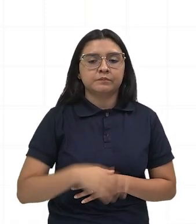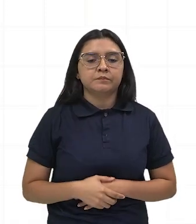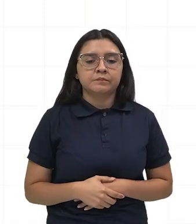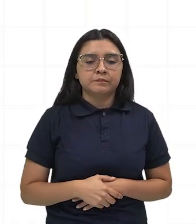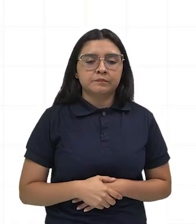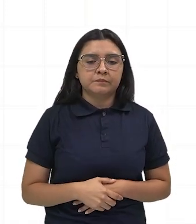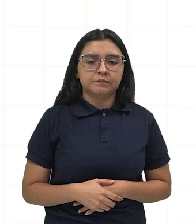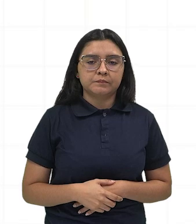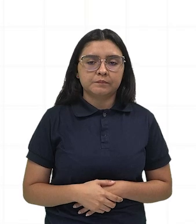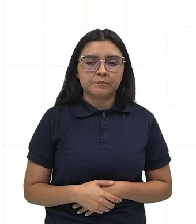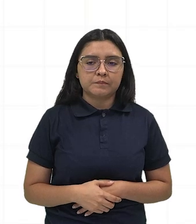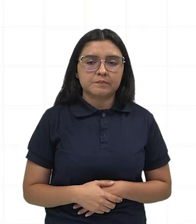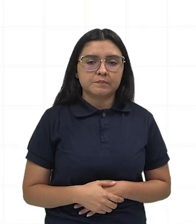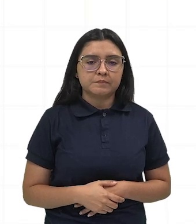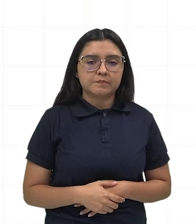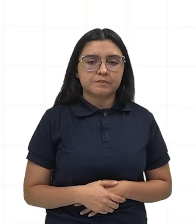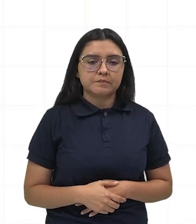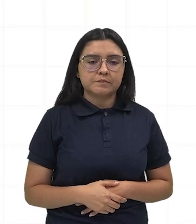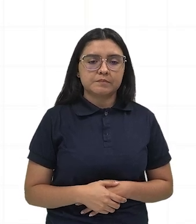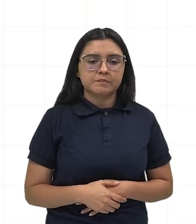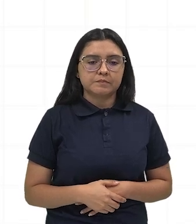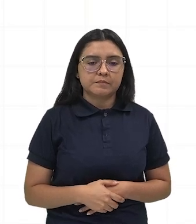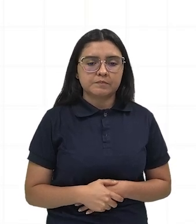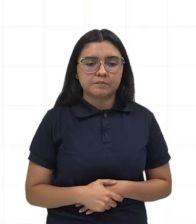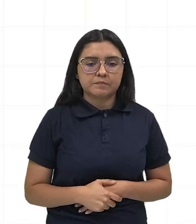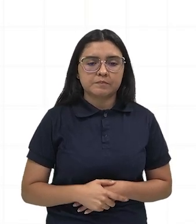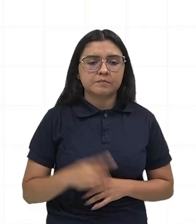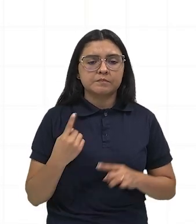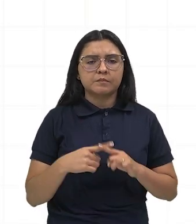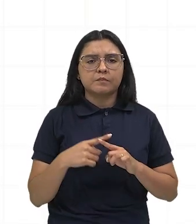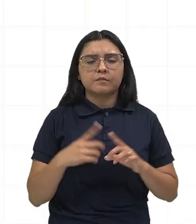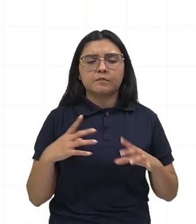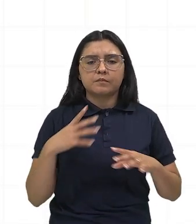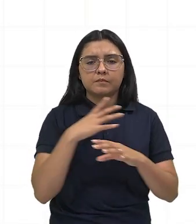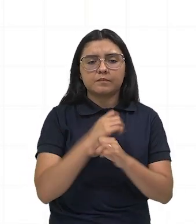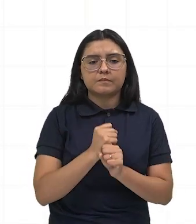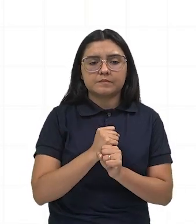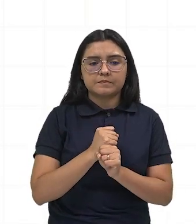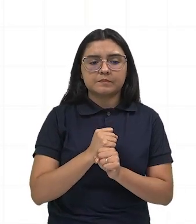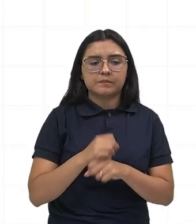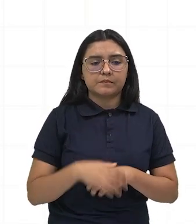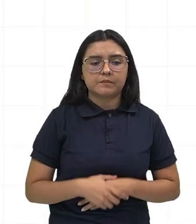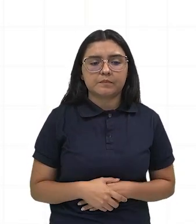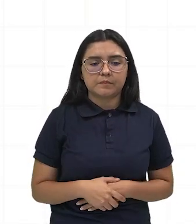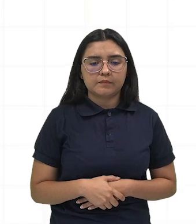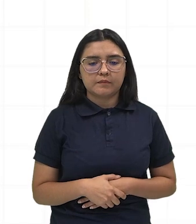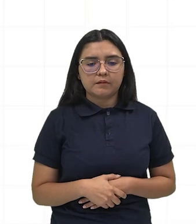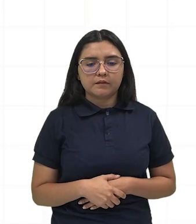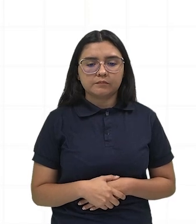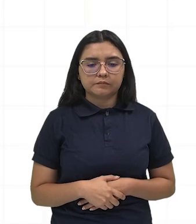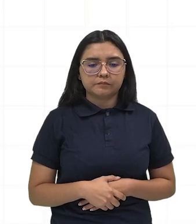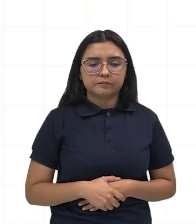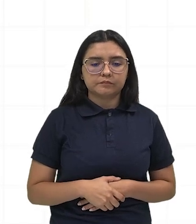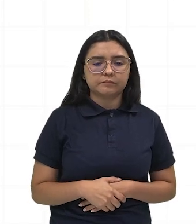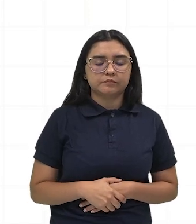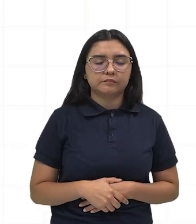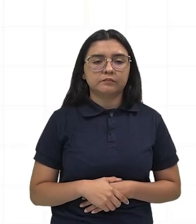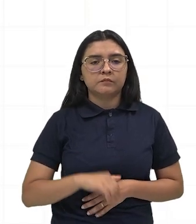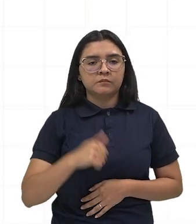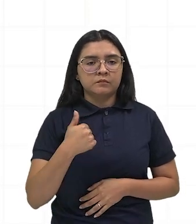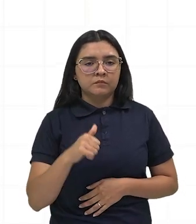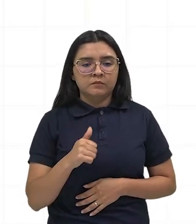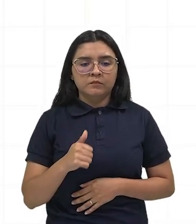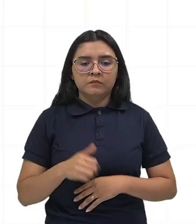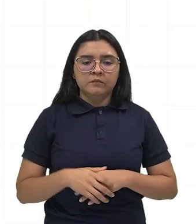este outro lado. Olha. Porque qual é o total aqui? O total aqui é de 11, né?